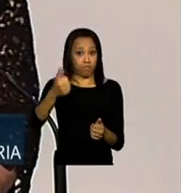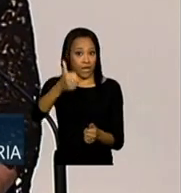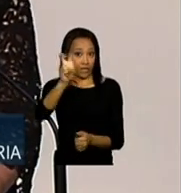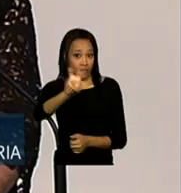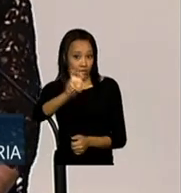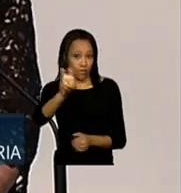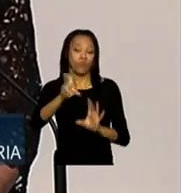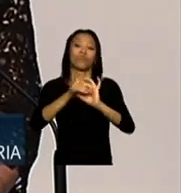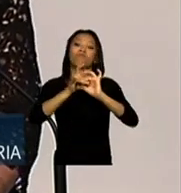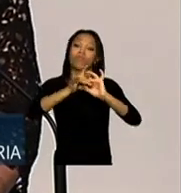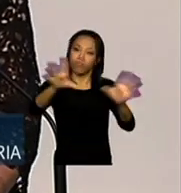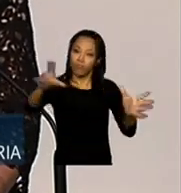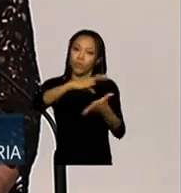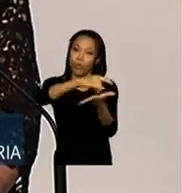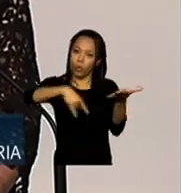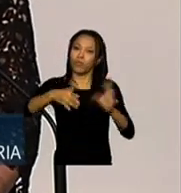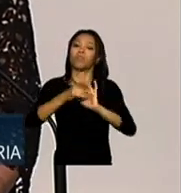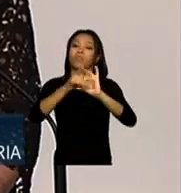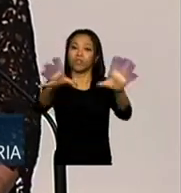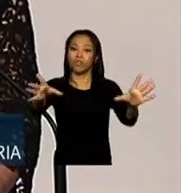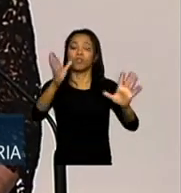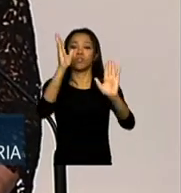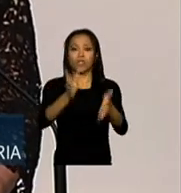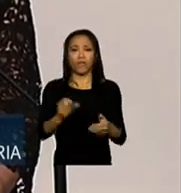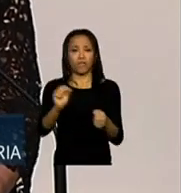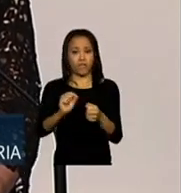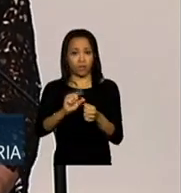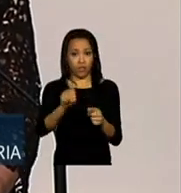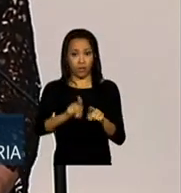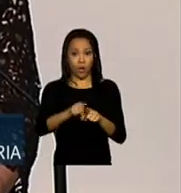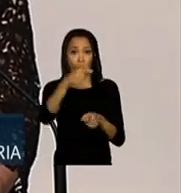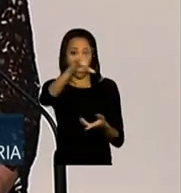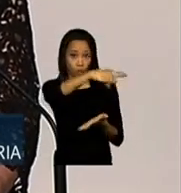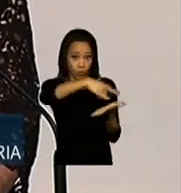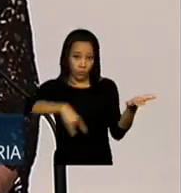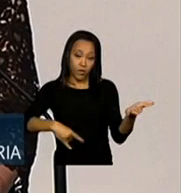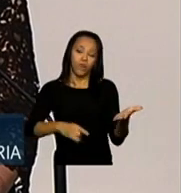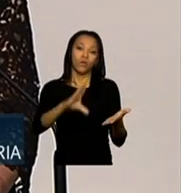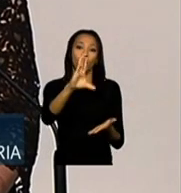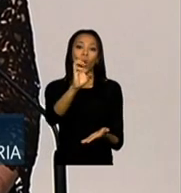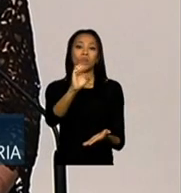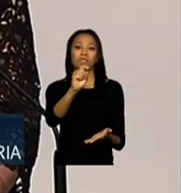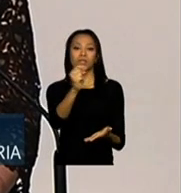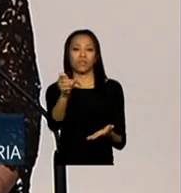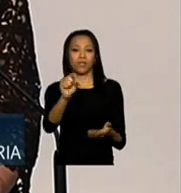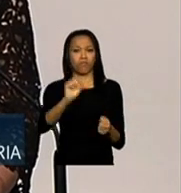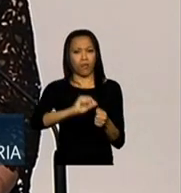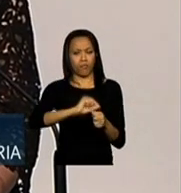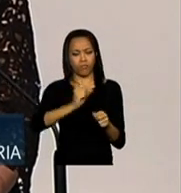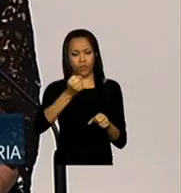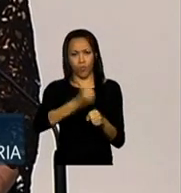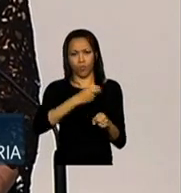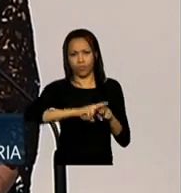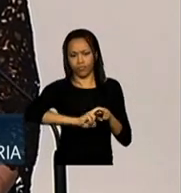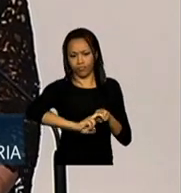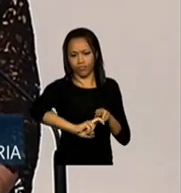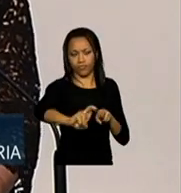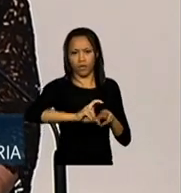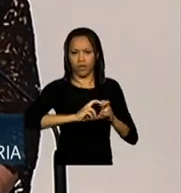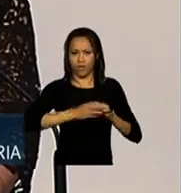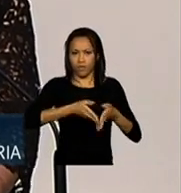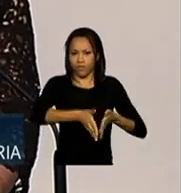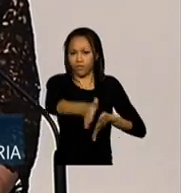concedidas. Fizemos a concessão de 3 trechos de rodovias federais, todos